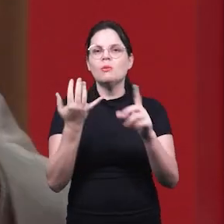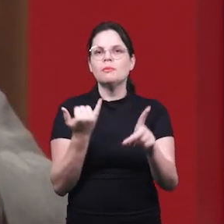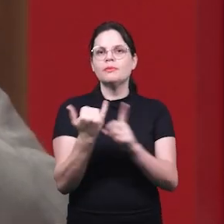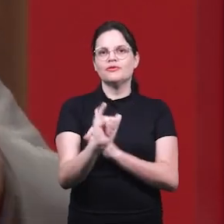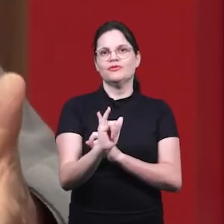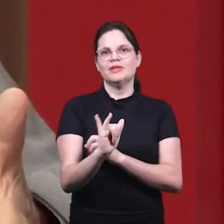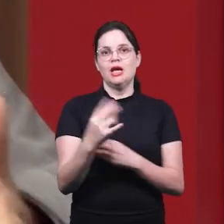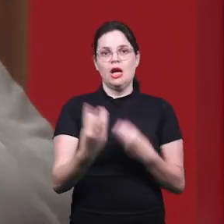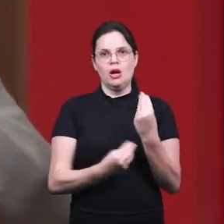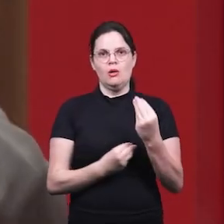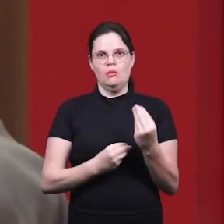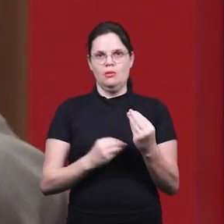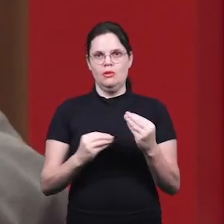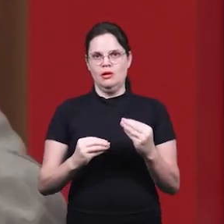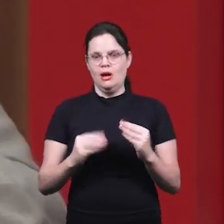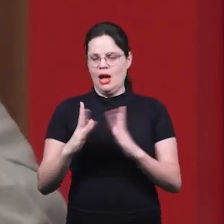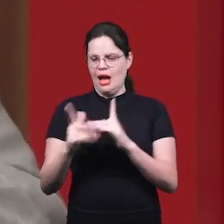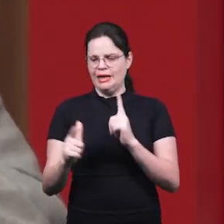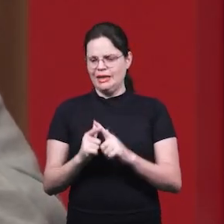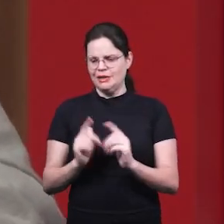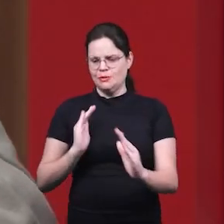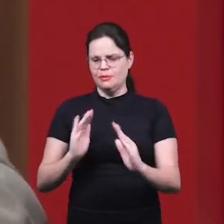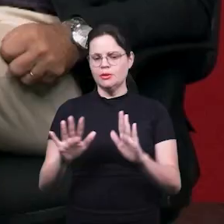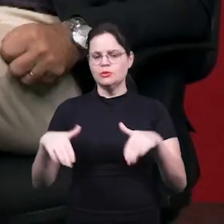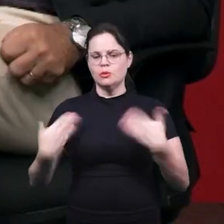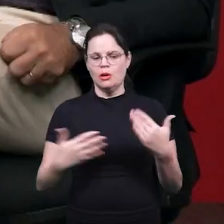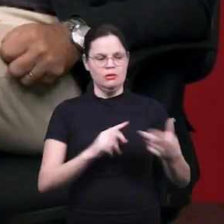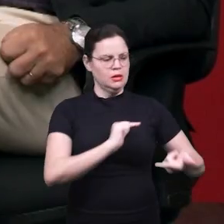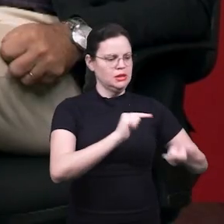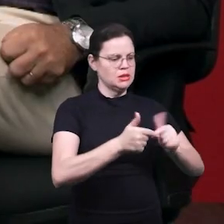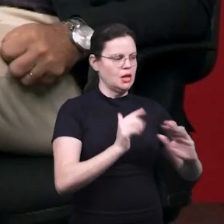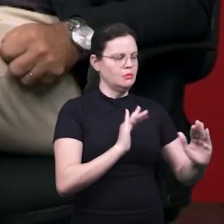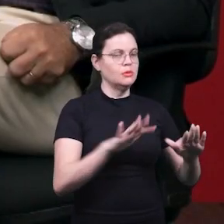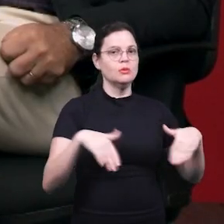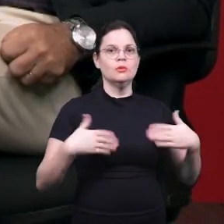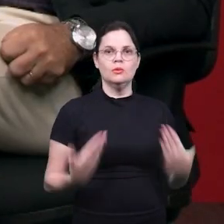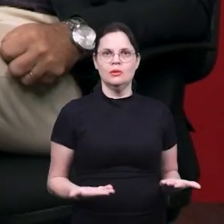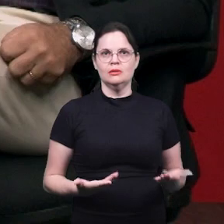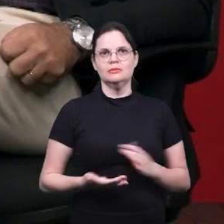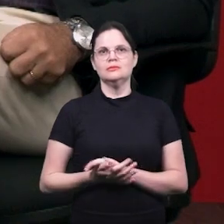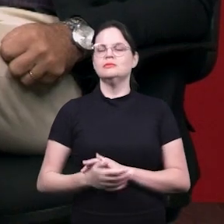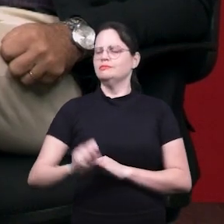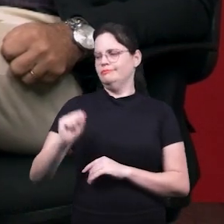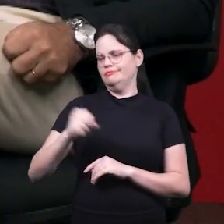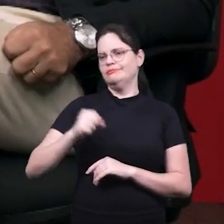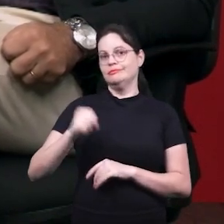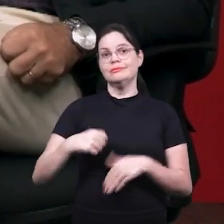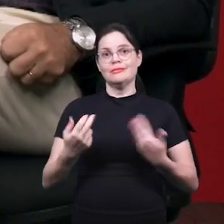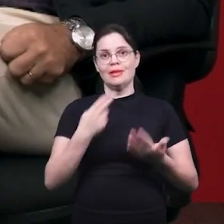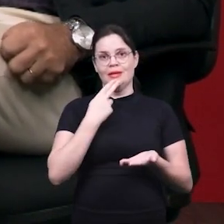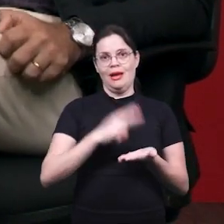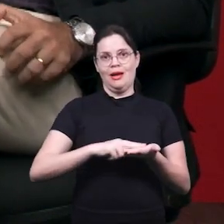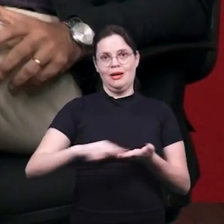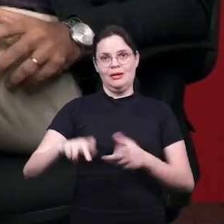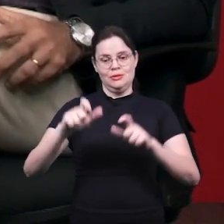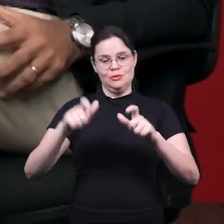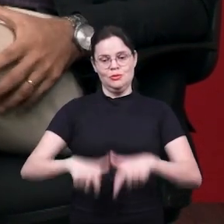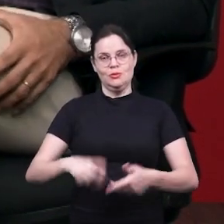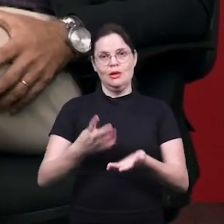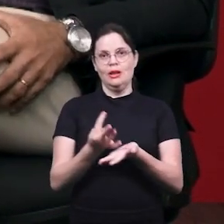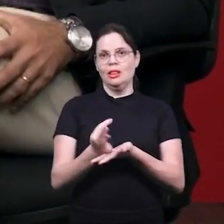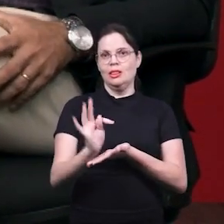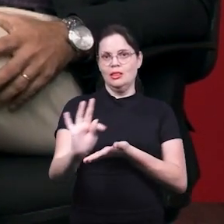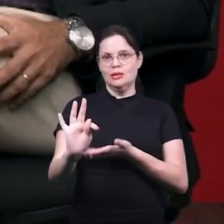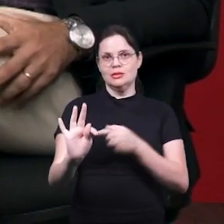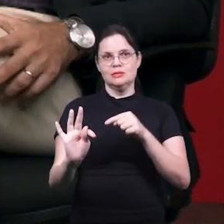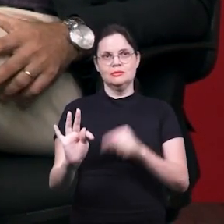profecia. Onde está a igreja e onde está Israel. Sim. E a carta aos Tessalonicenses, ela é uma carta,